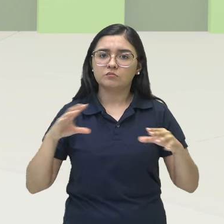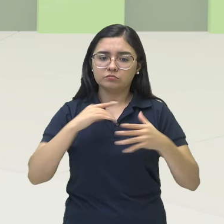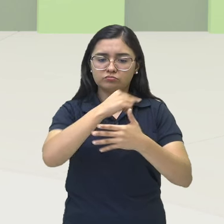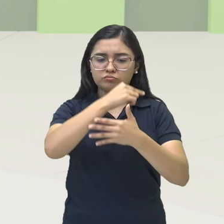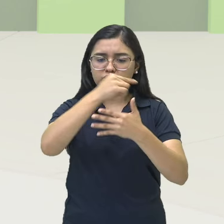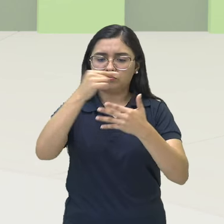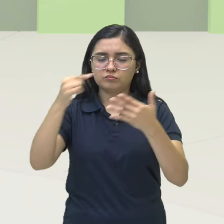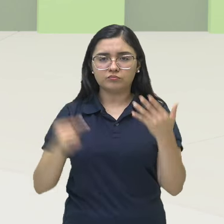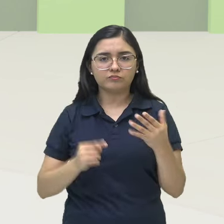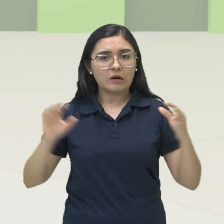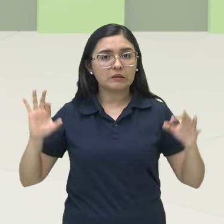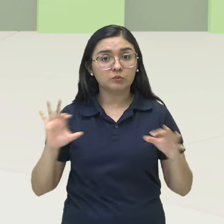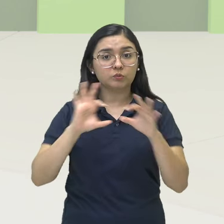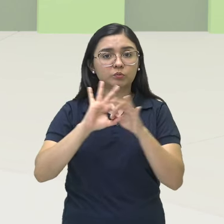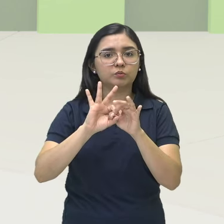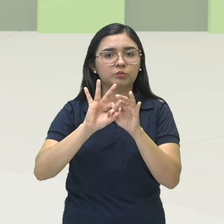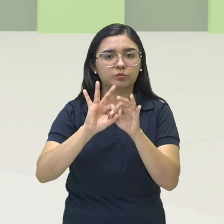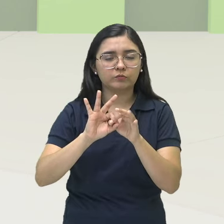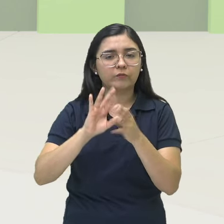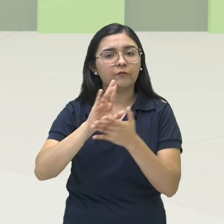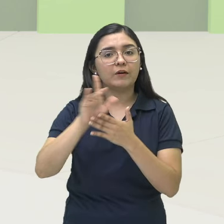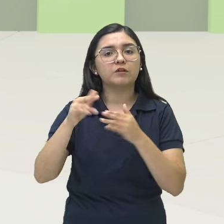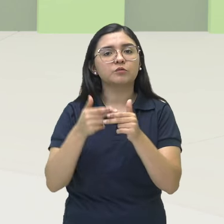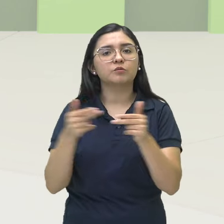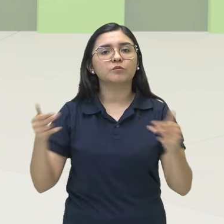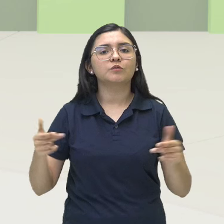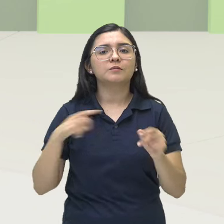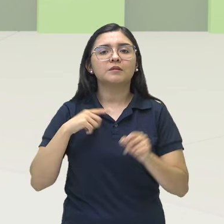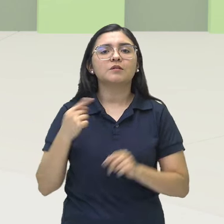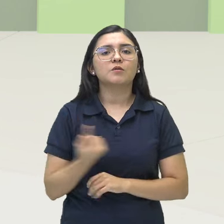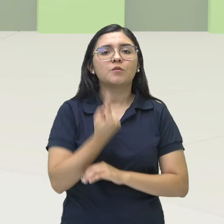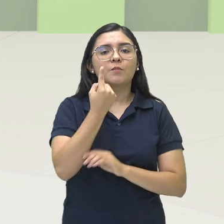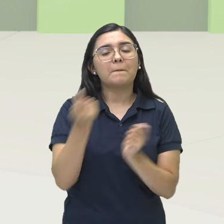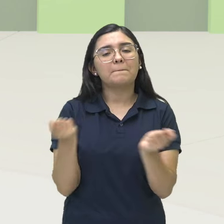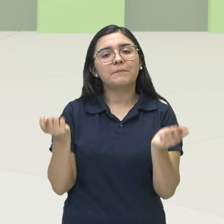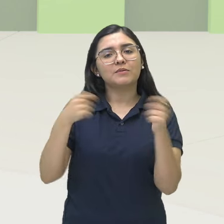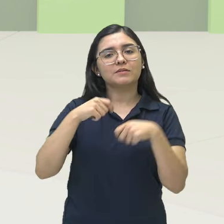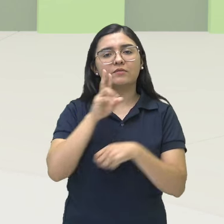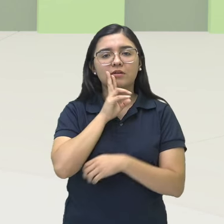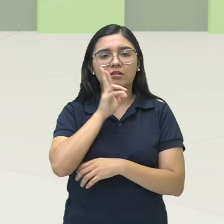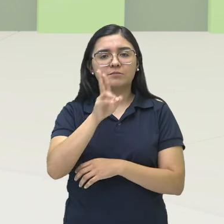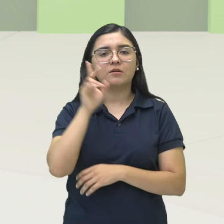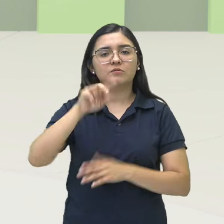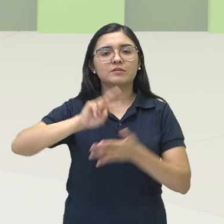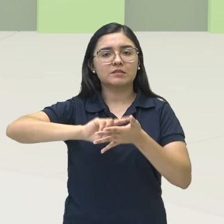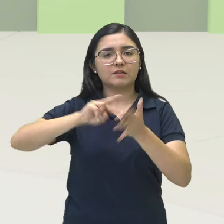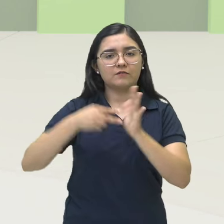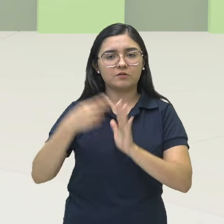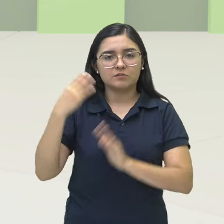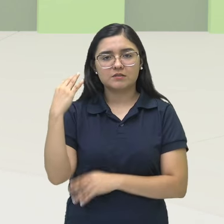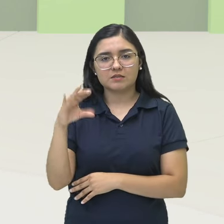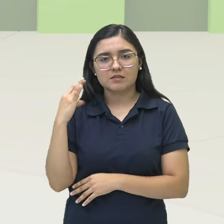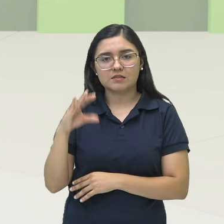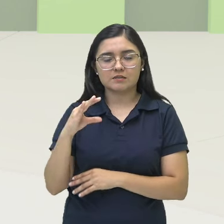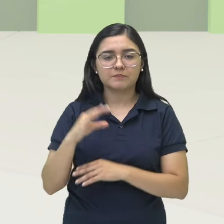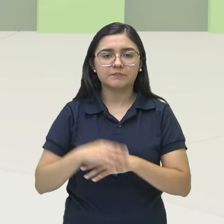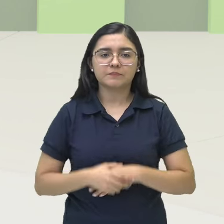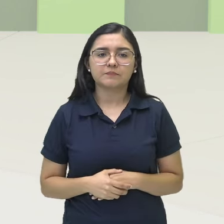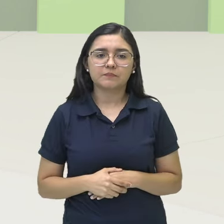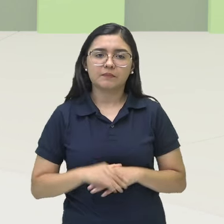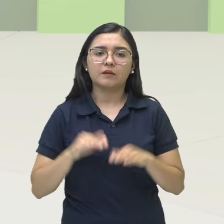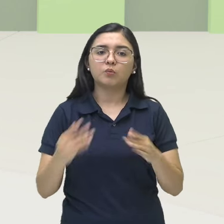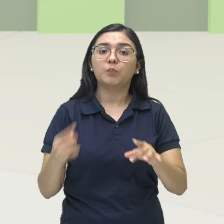né, sistemático de várias coisas para a gente chegar a uma possível resposta a partir inicialmente